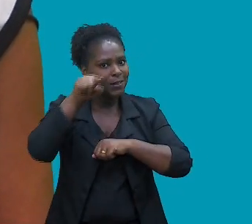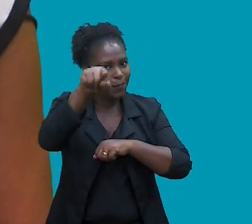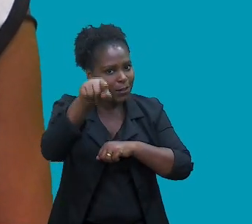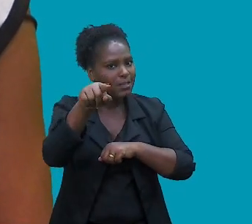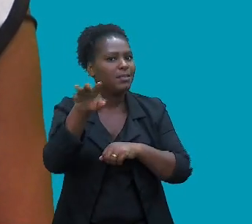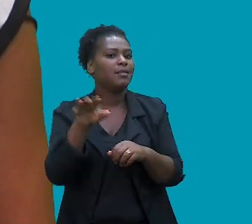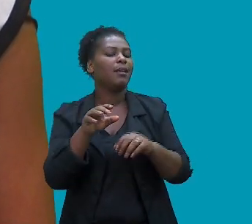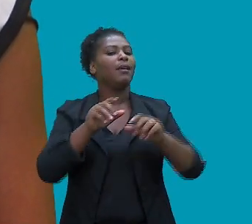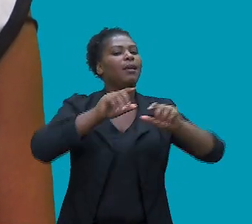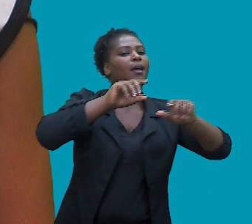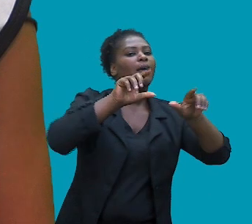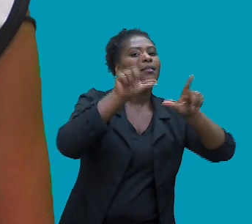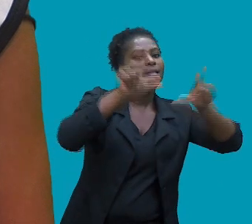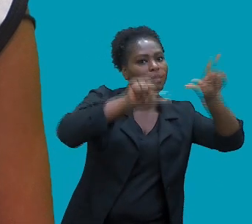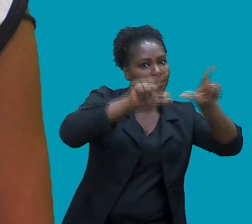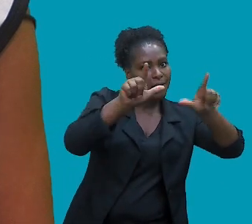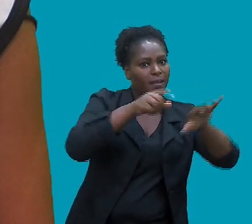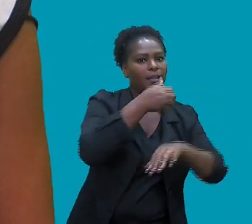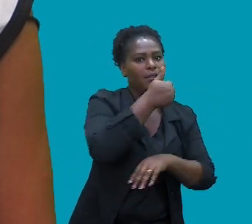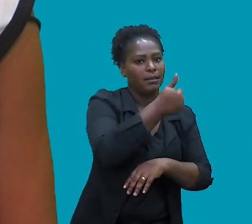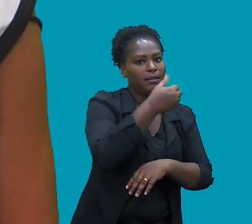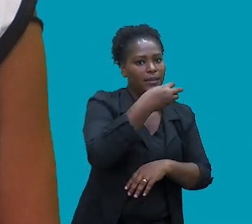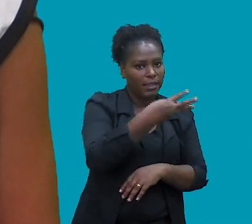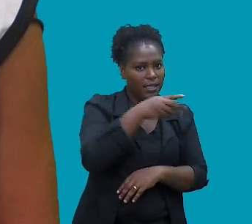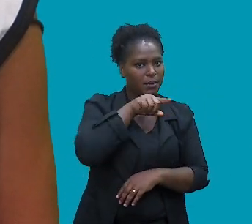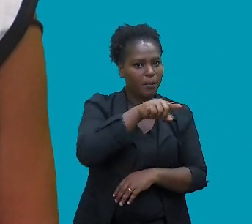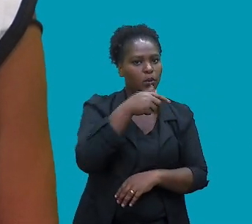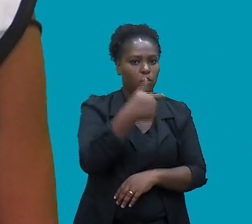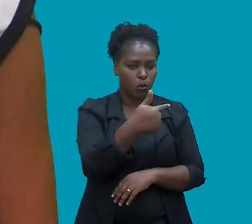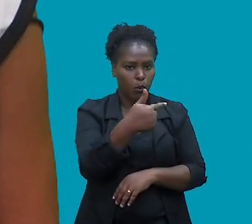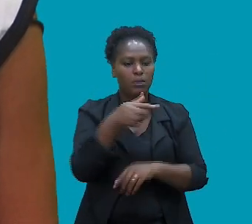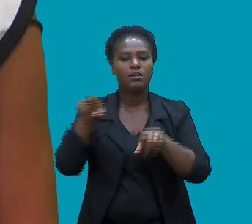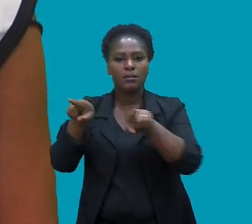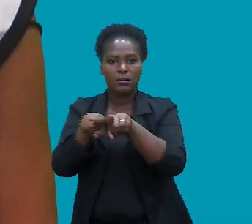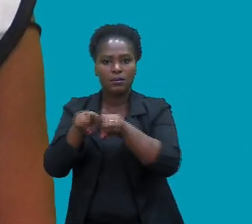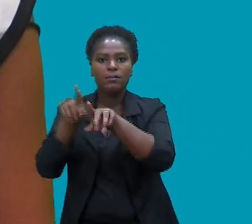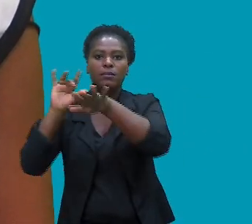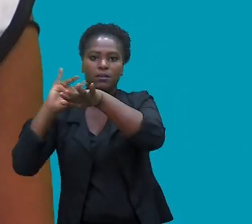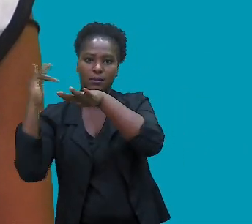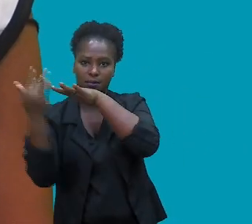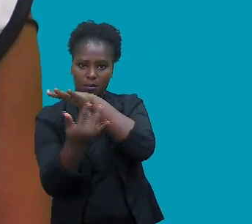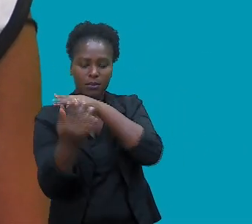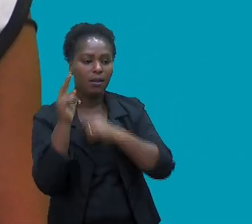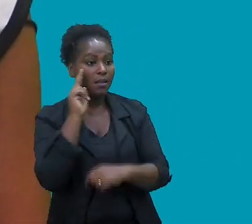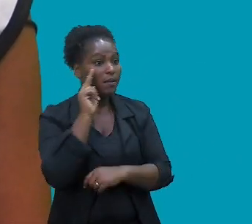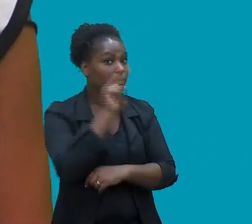continuem ligados em nossa programação no canal